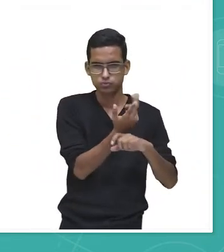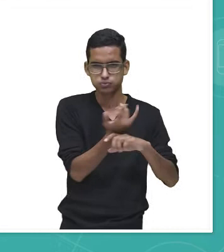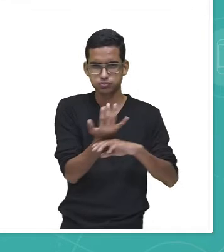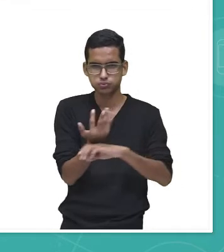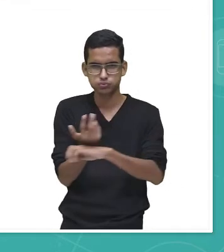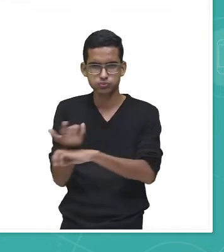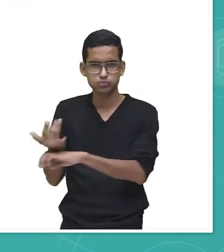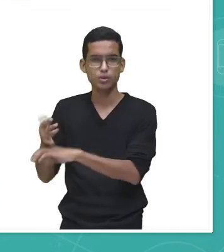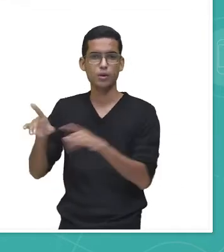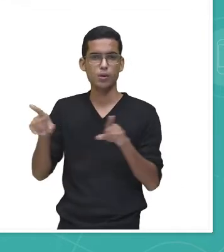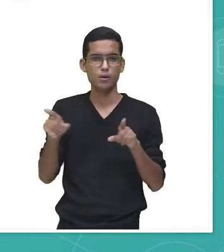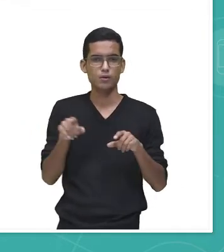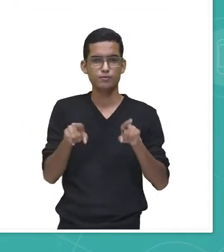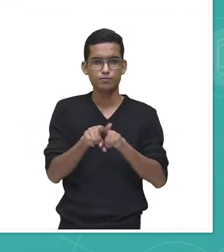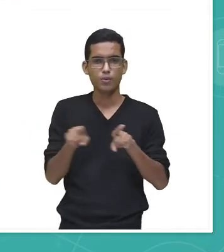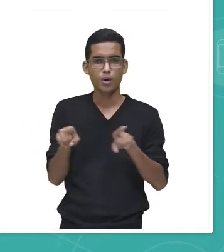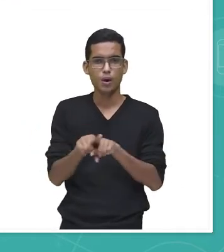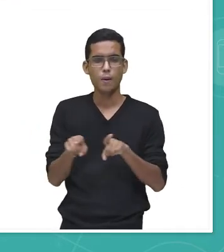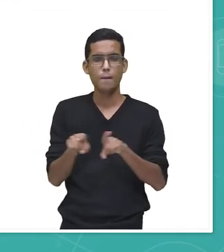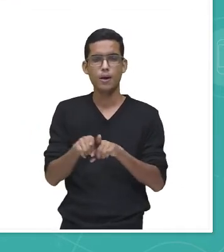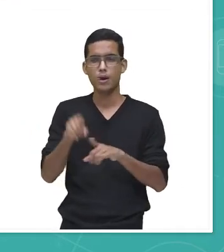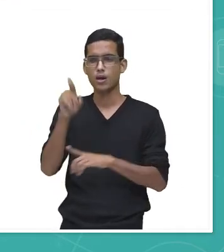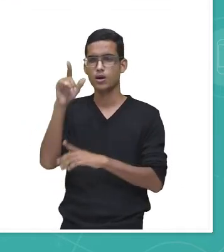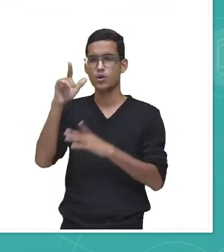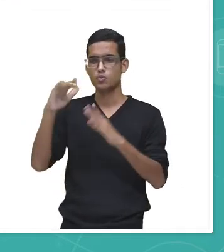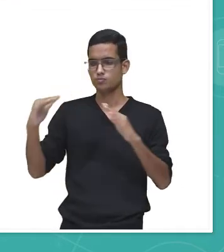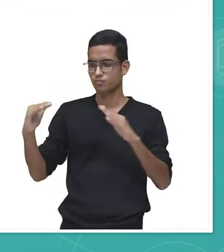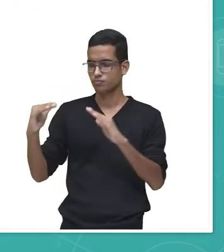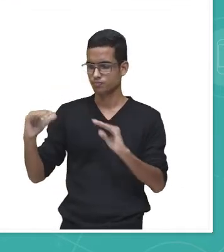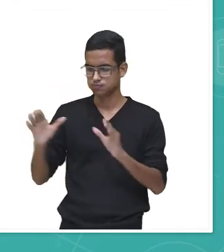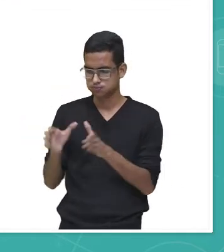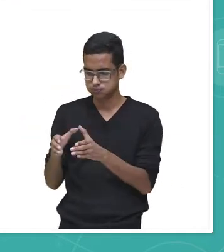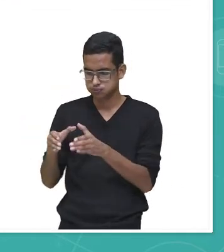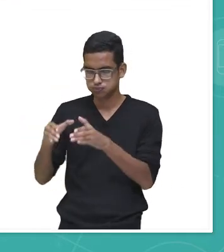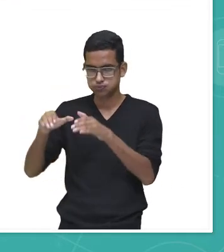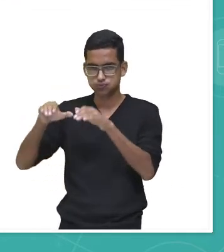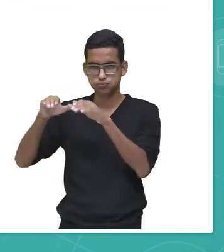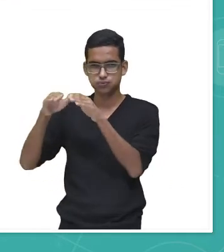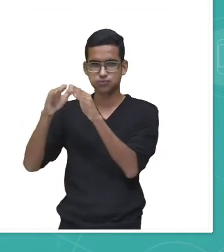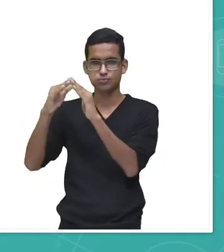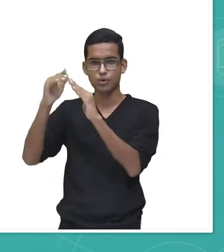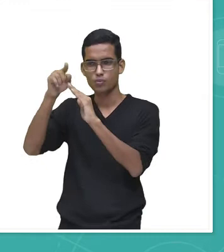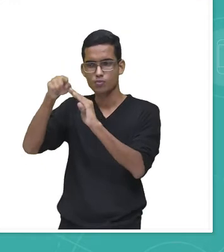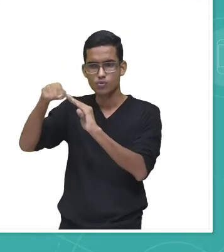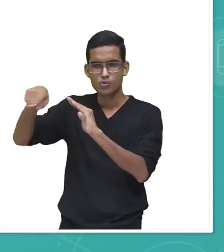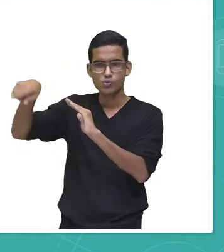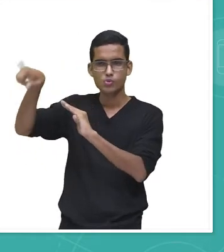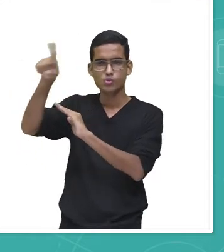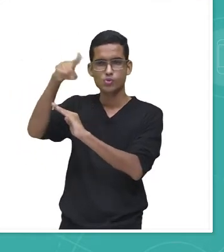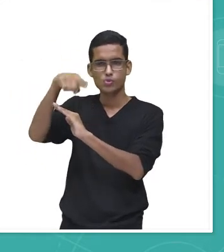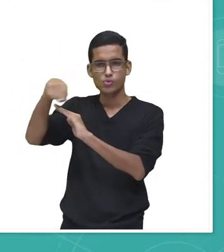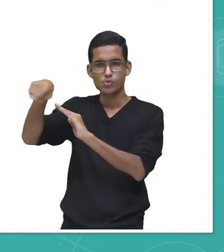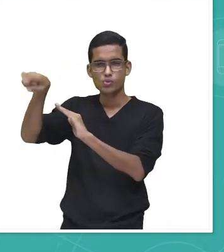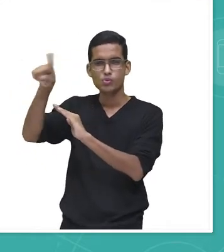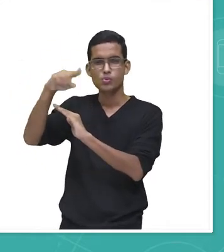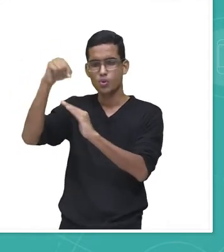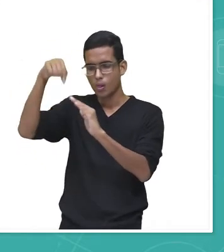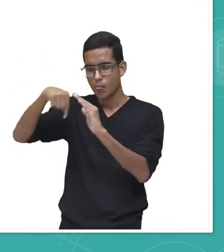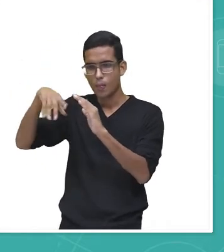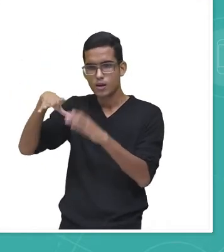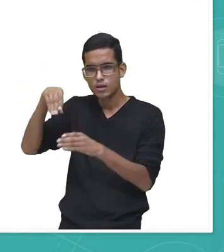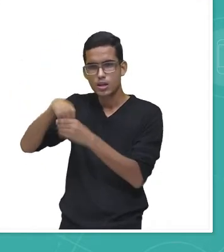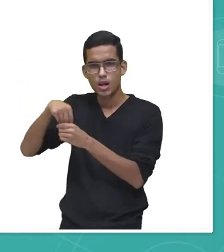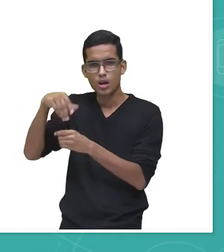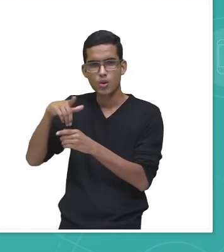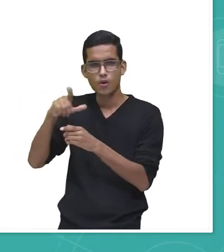moinhos, os fornos e outros excedentes. Esse moinho que era justamente onde ali o trigo vai ser moído, o forno